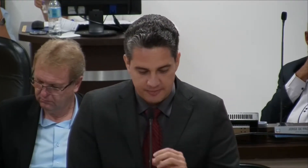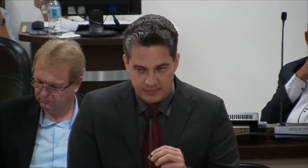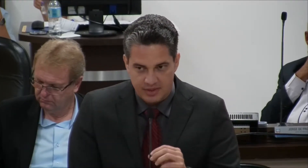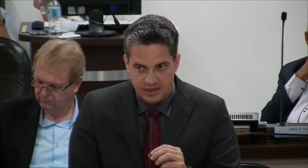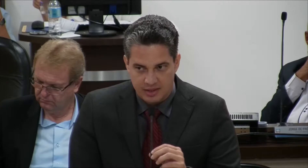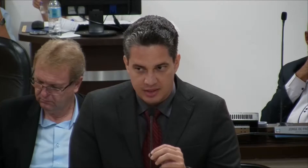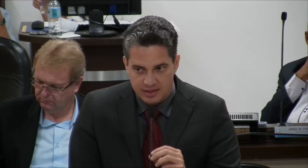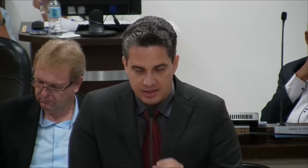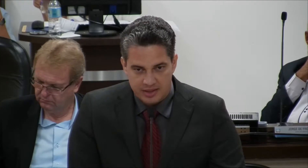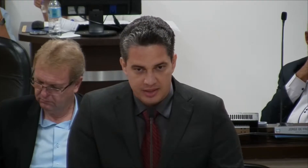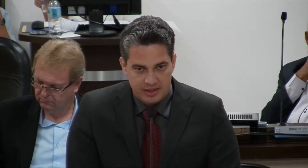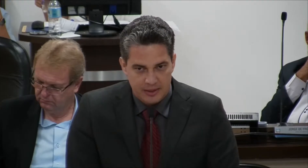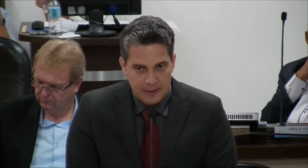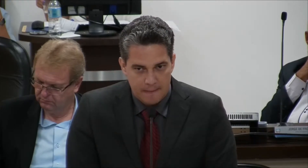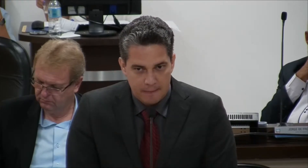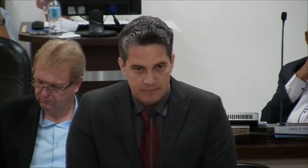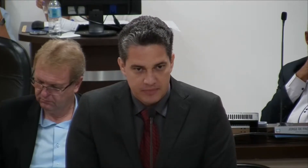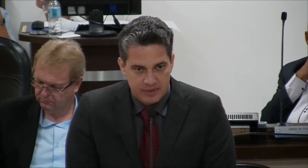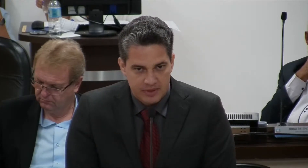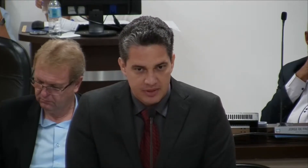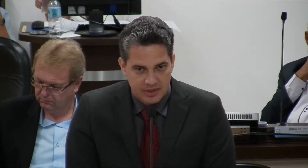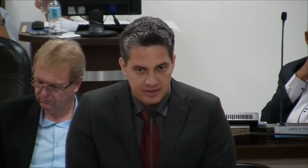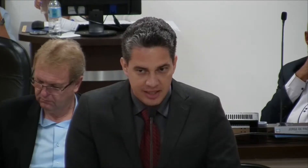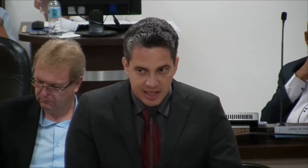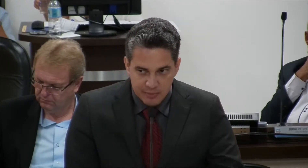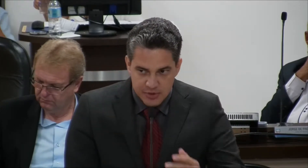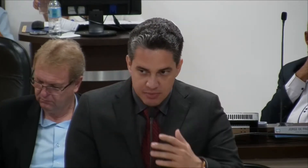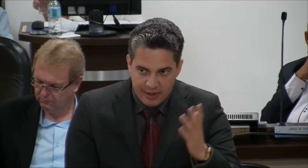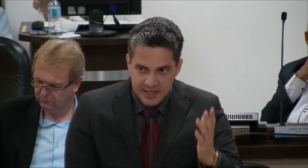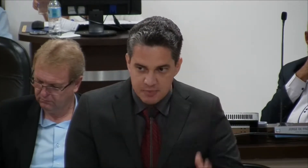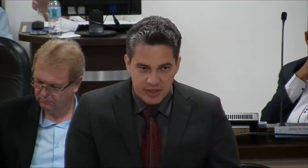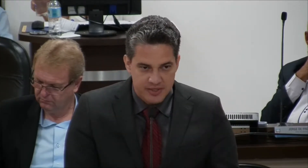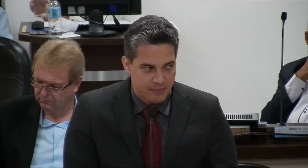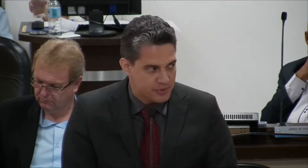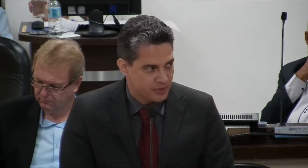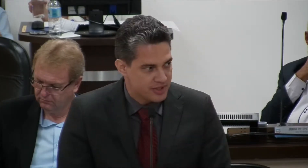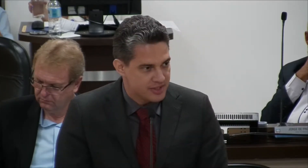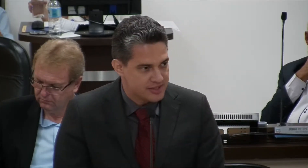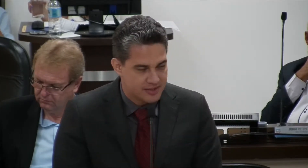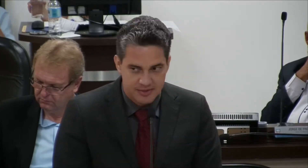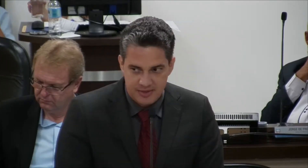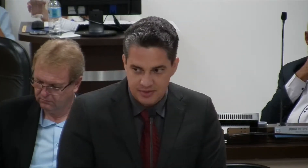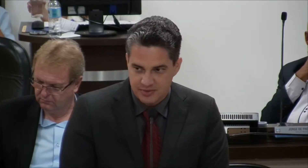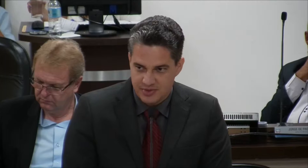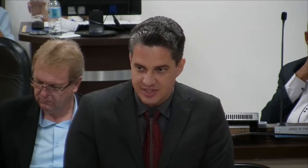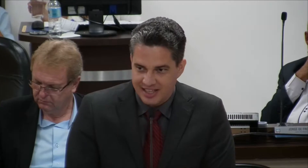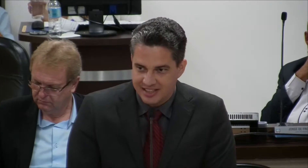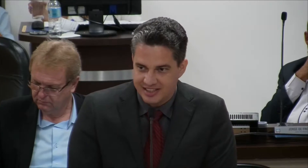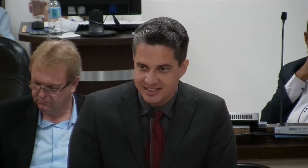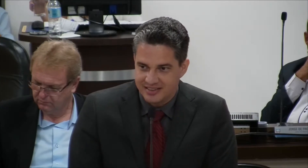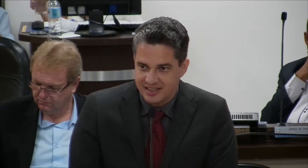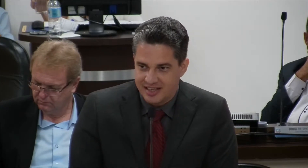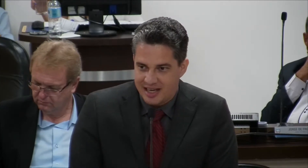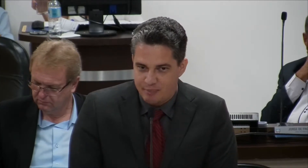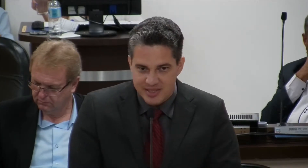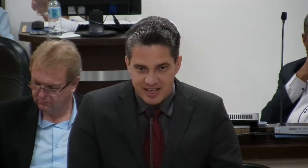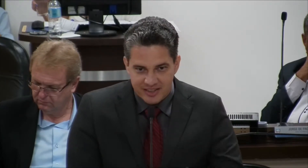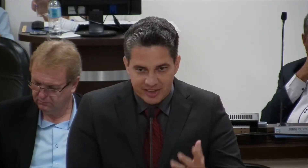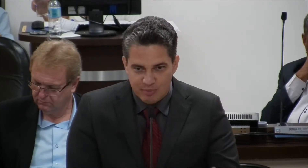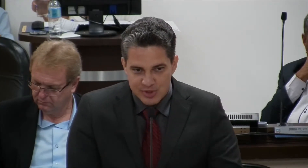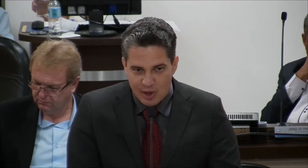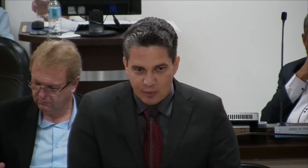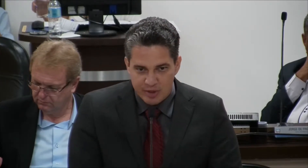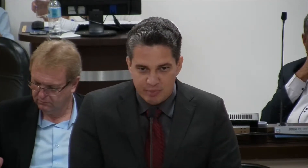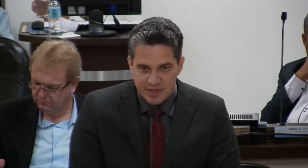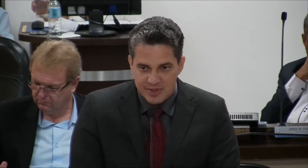louvor, e que tenhamos mais percepções nesse sentido, já que, apesar